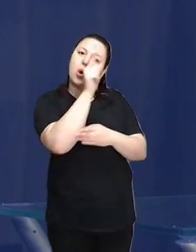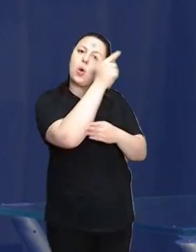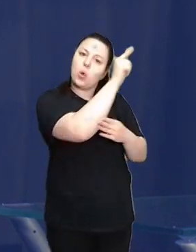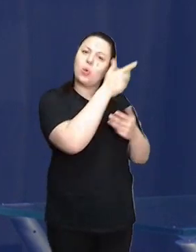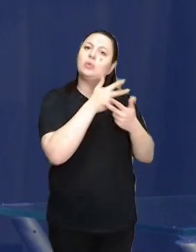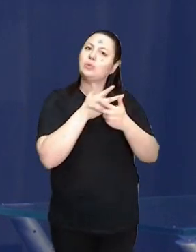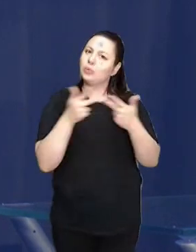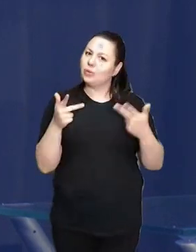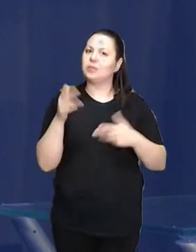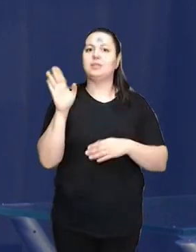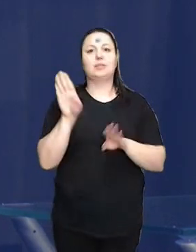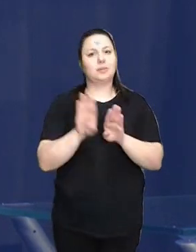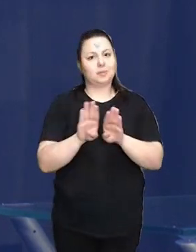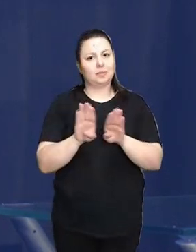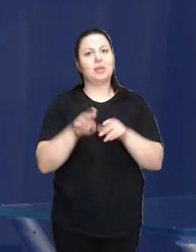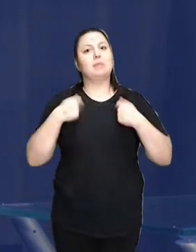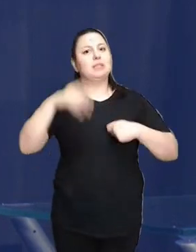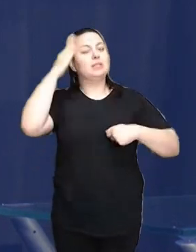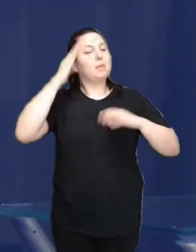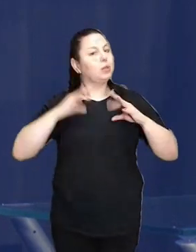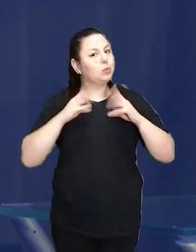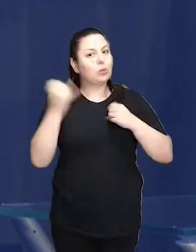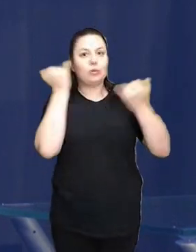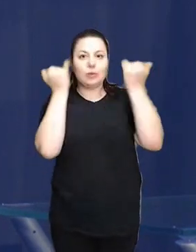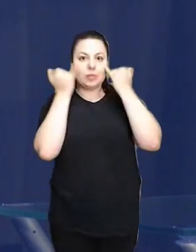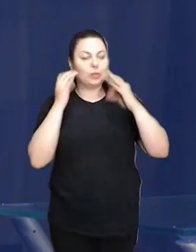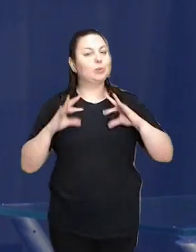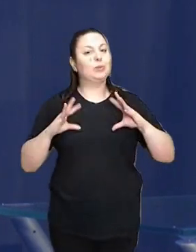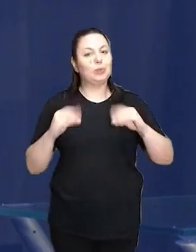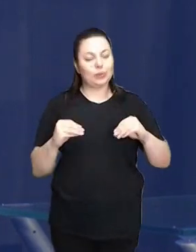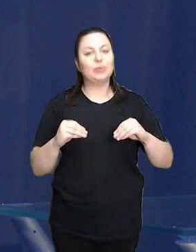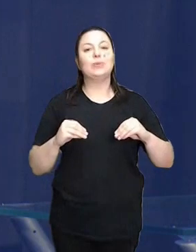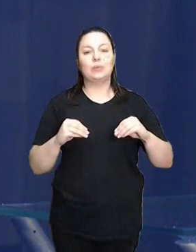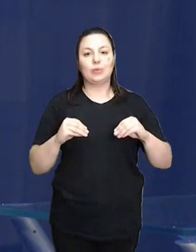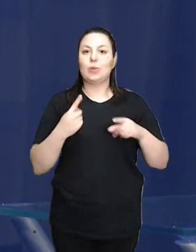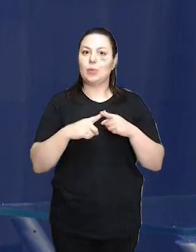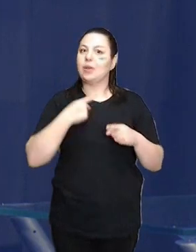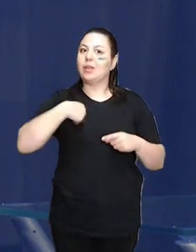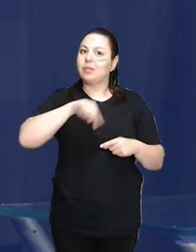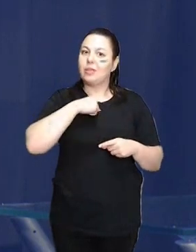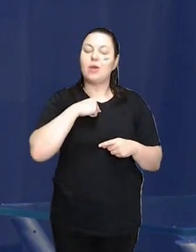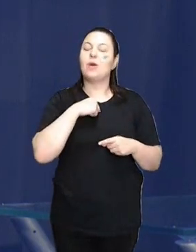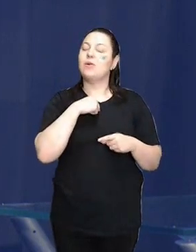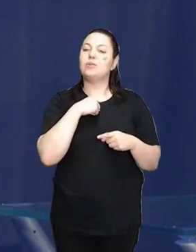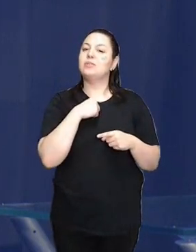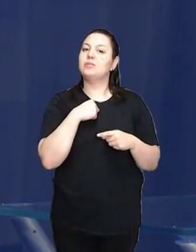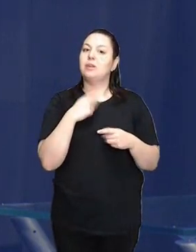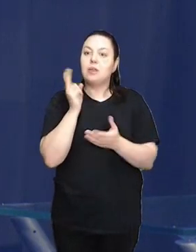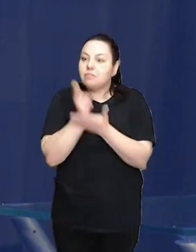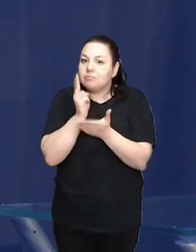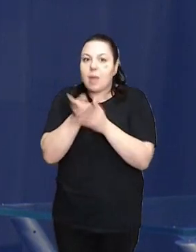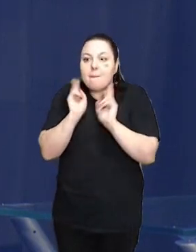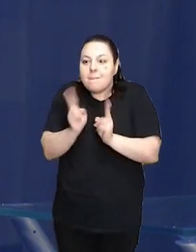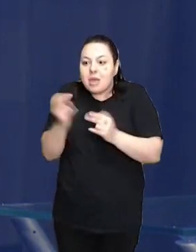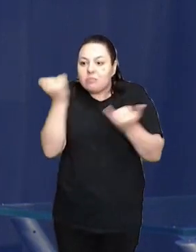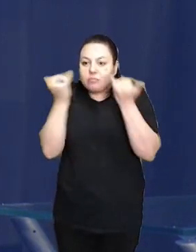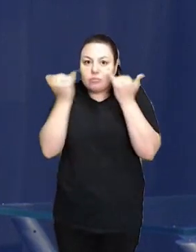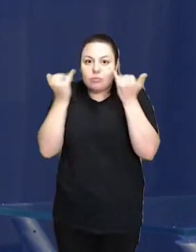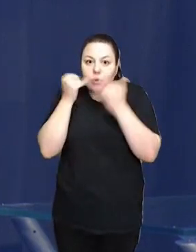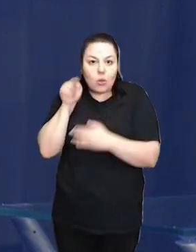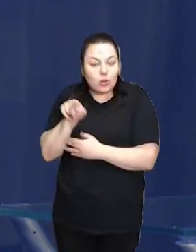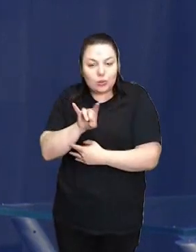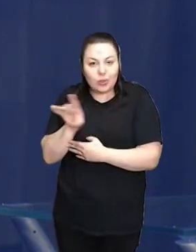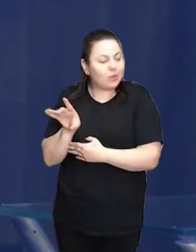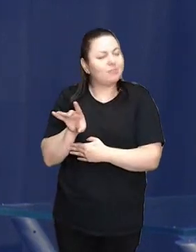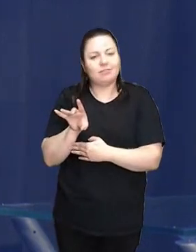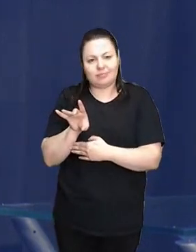gente precisa estar informado de tudo. Porque a gente não está. A gente está consumindo a mesma informação repetidas vezes. E muitas vezes a